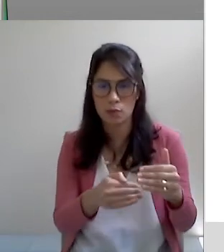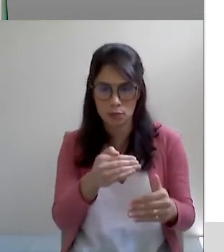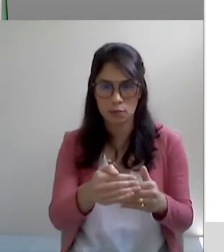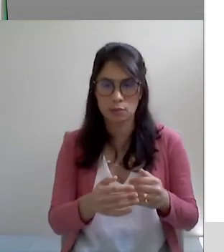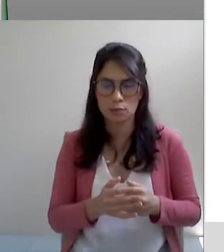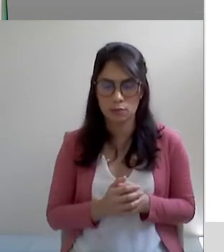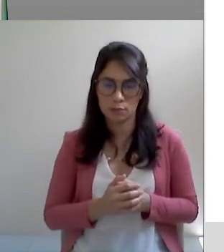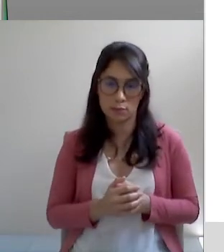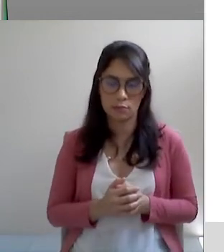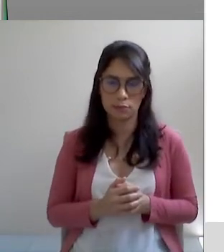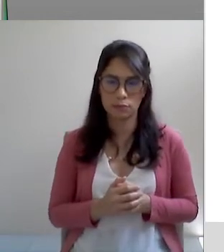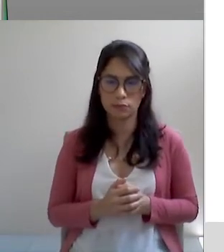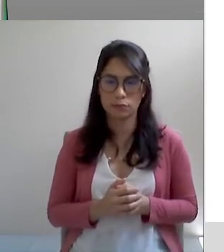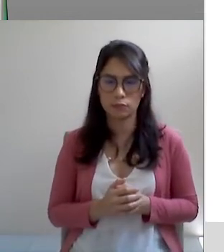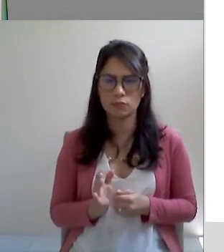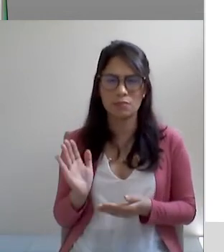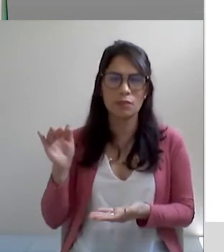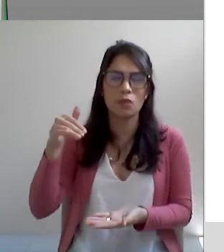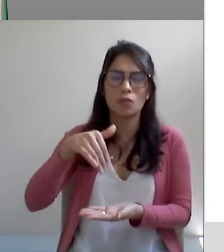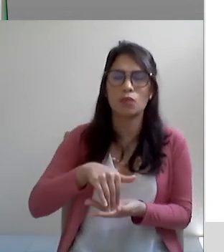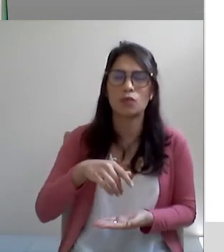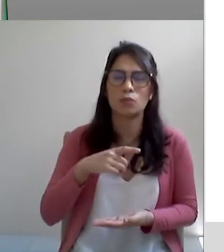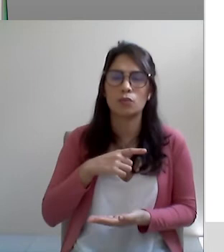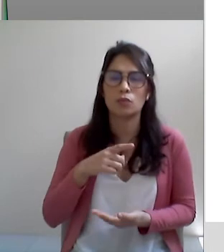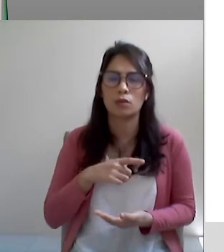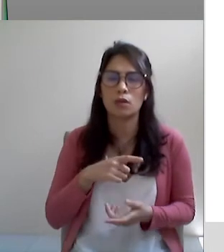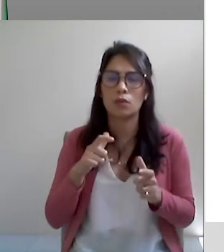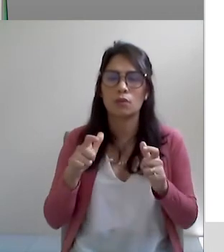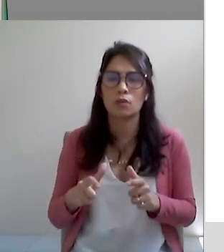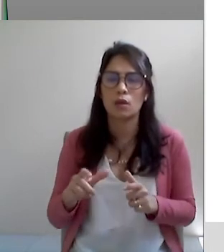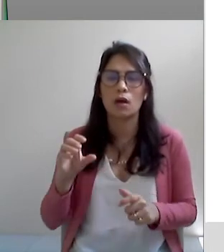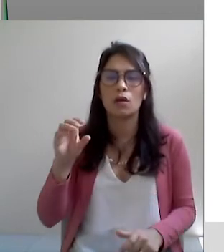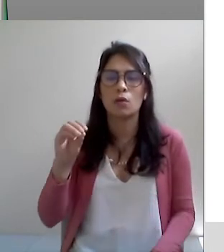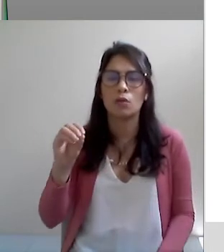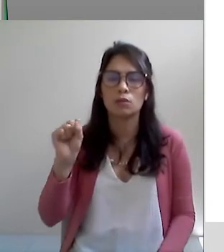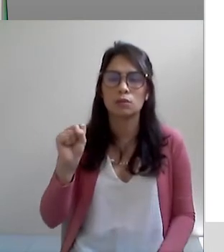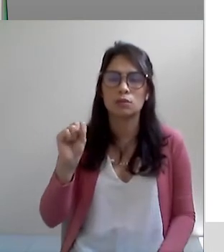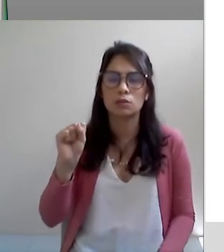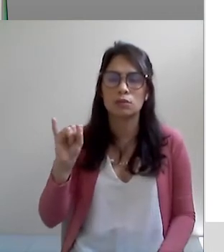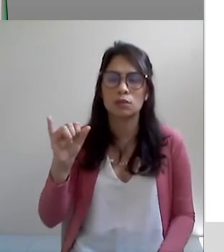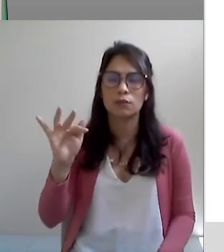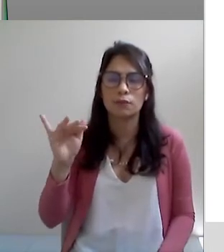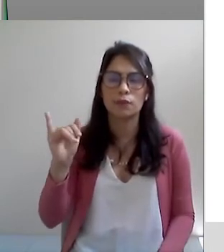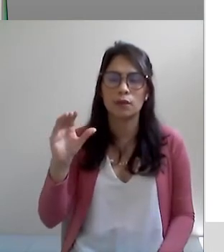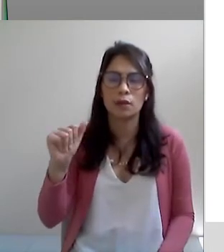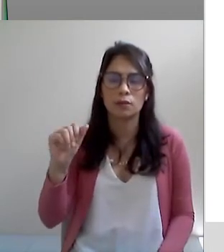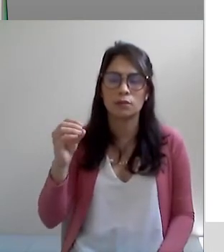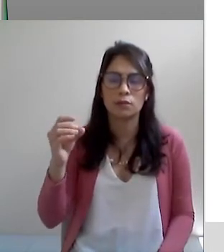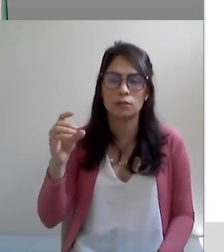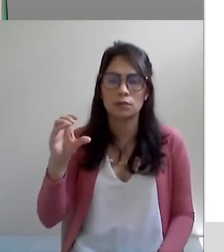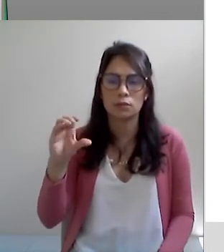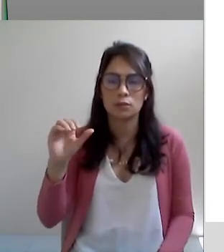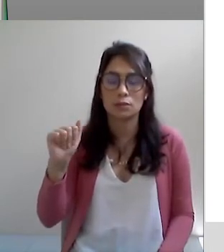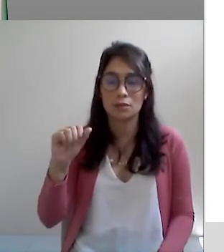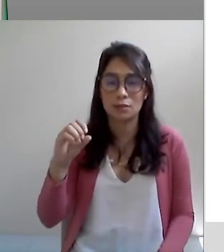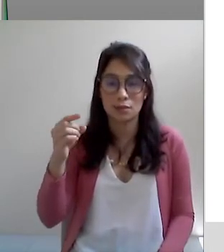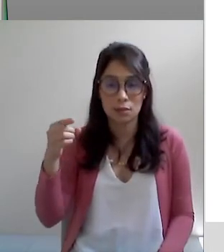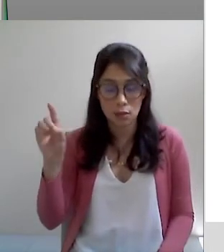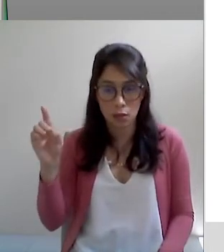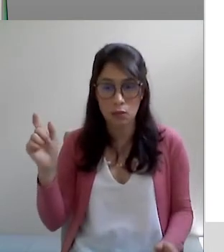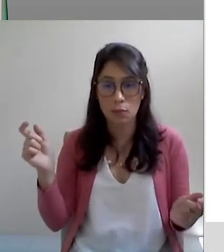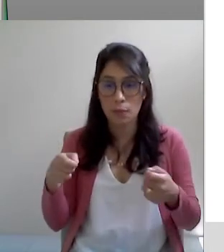no final do processo de apoptose. Por último, encontramos a zona de ossificação, na qual é